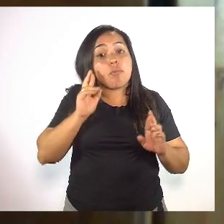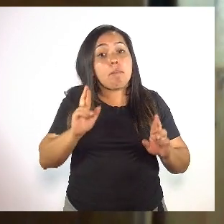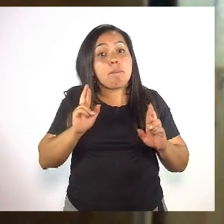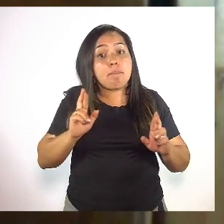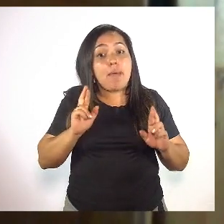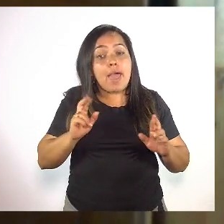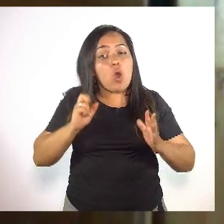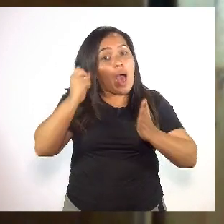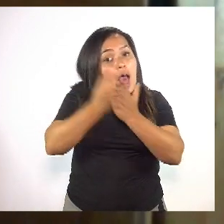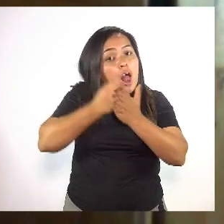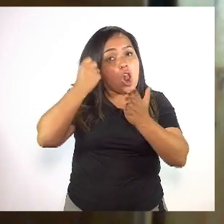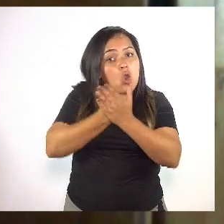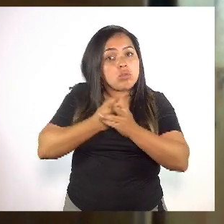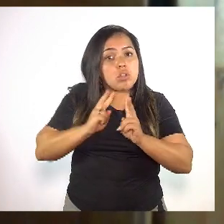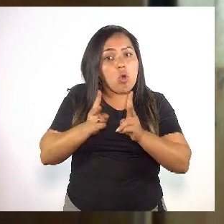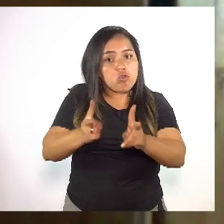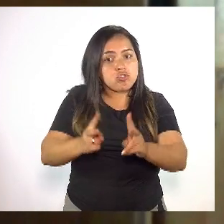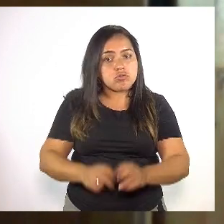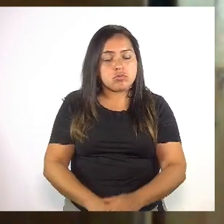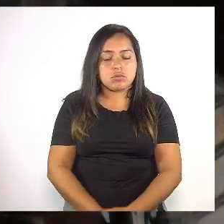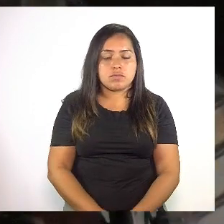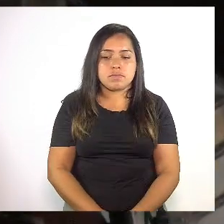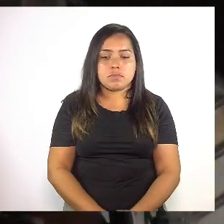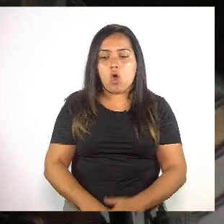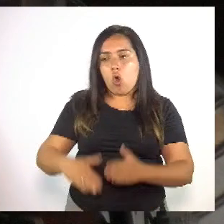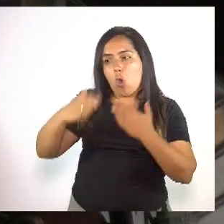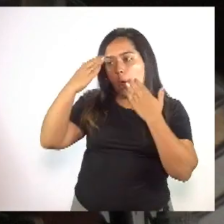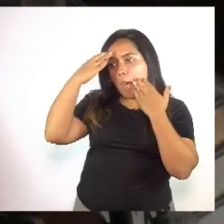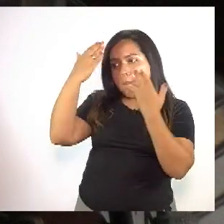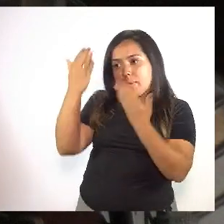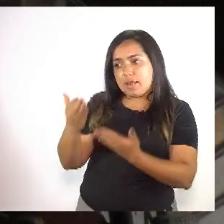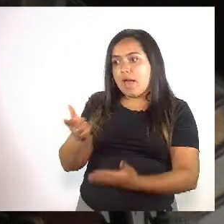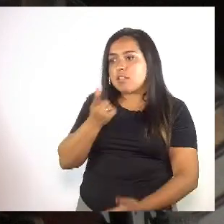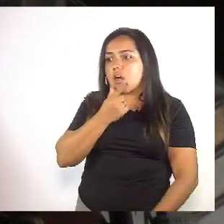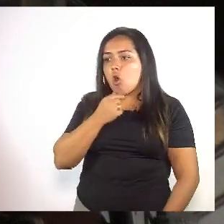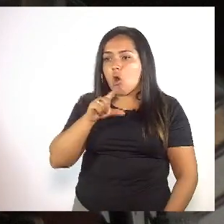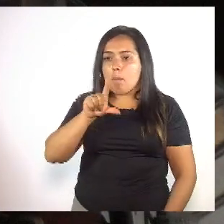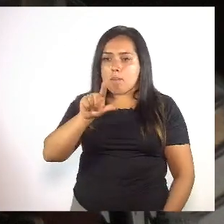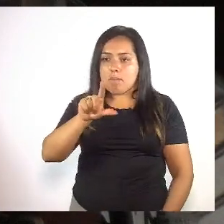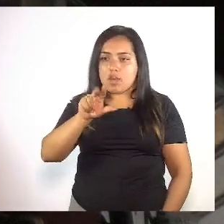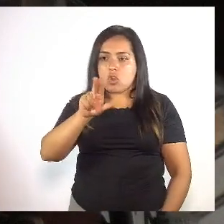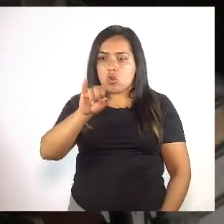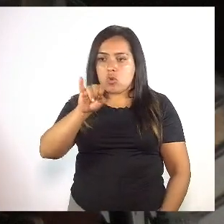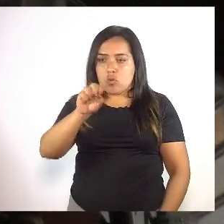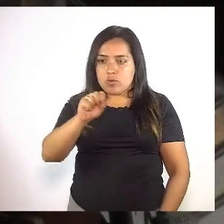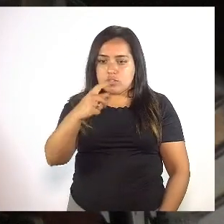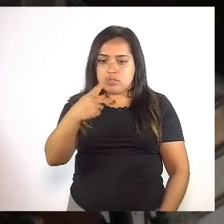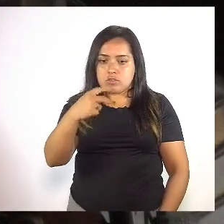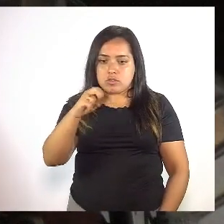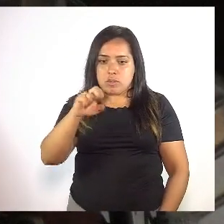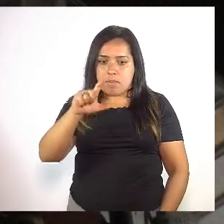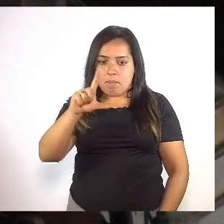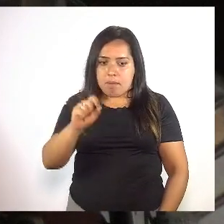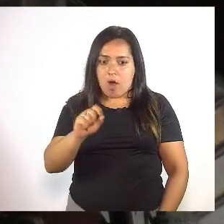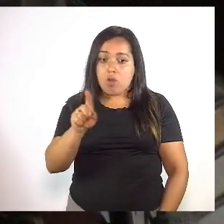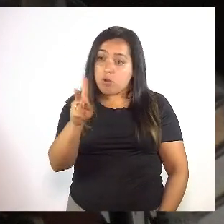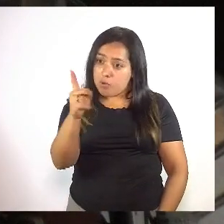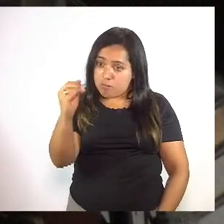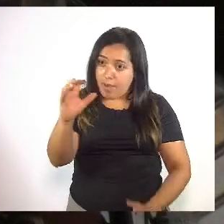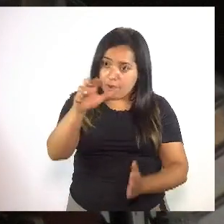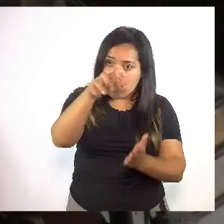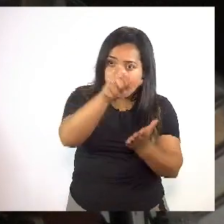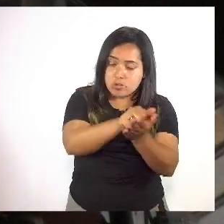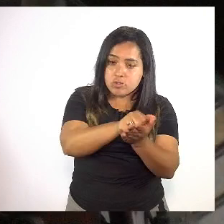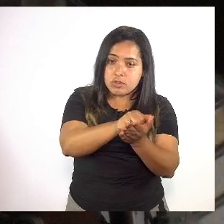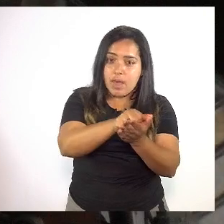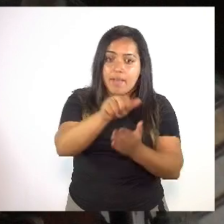A luta continua. Obrigado, deputado Luiz Paulo. Vai constar na ata os votos